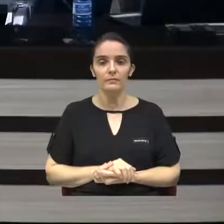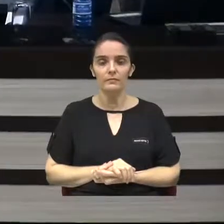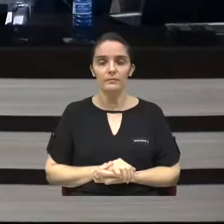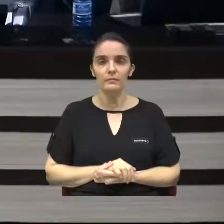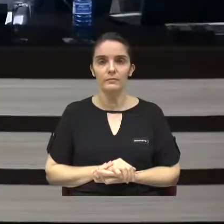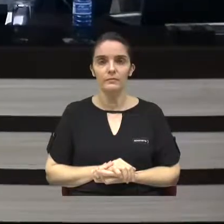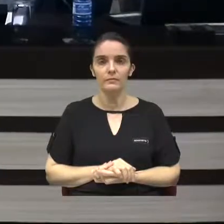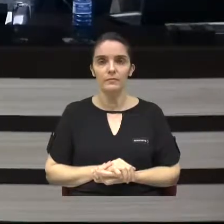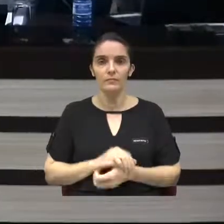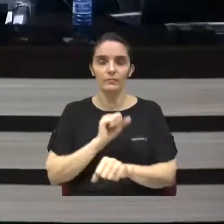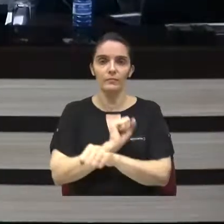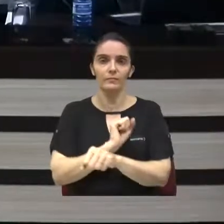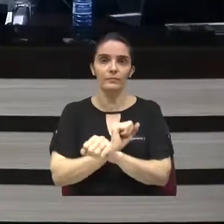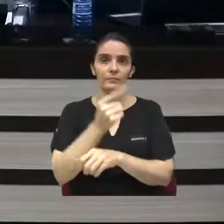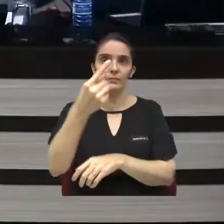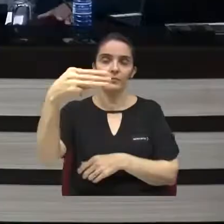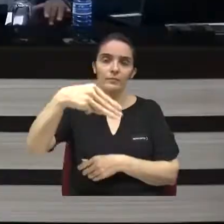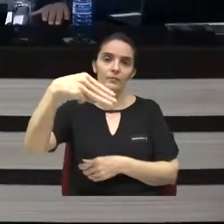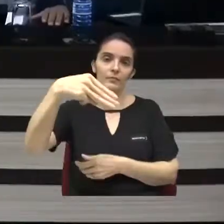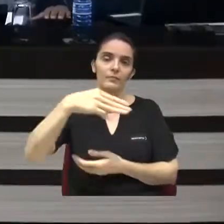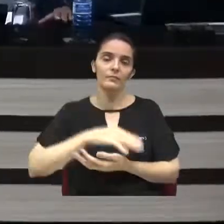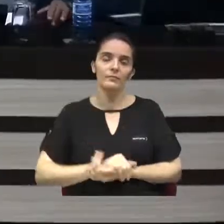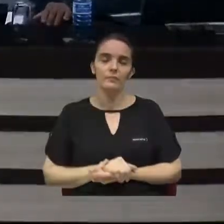A sessão está suspensa por 1 minuto.